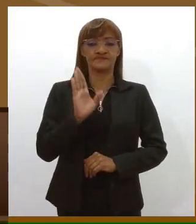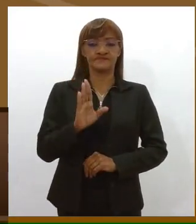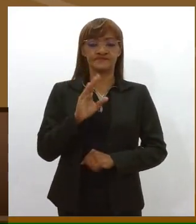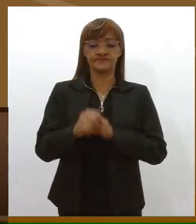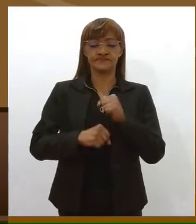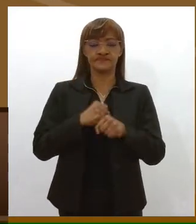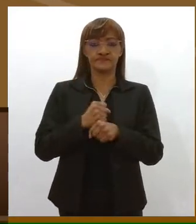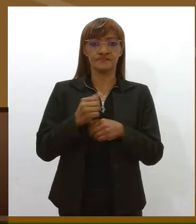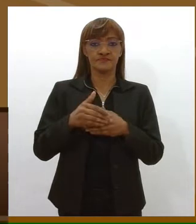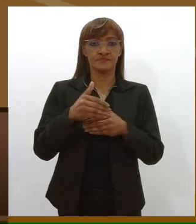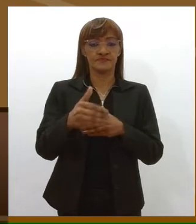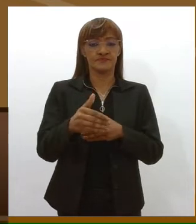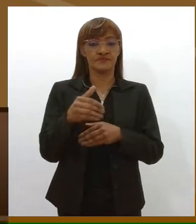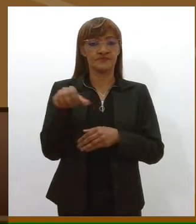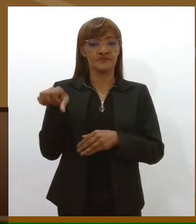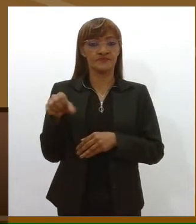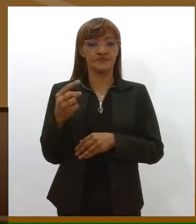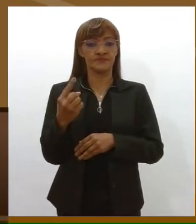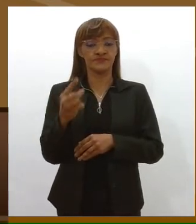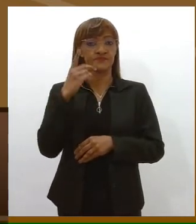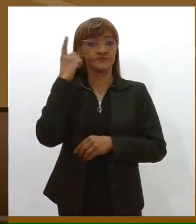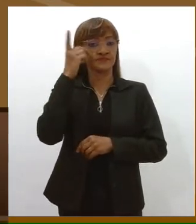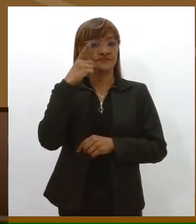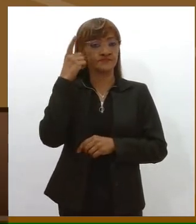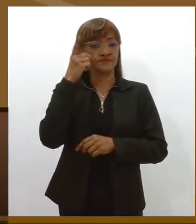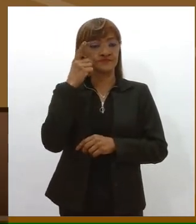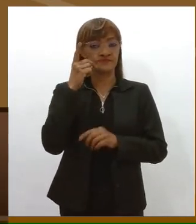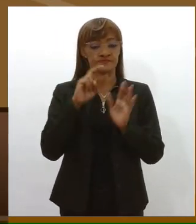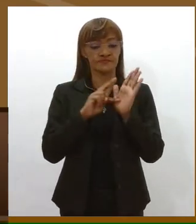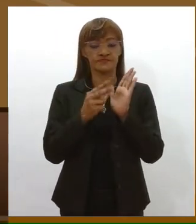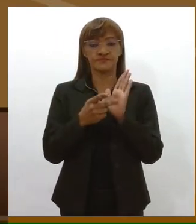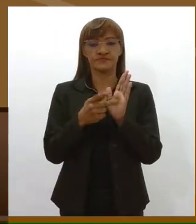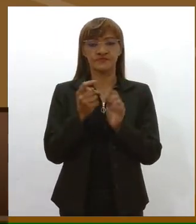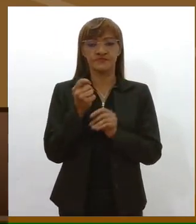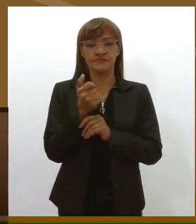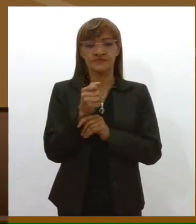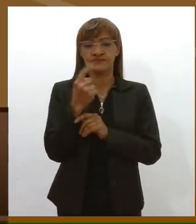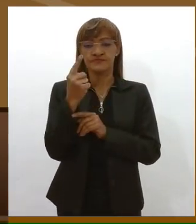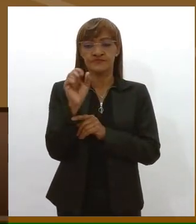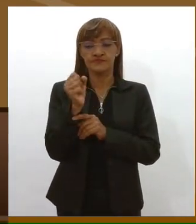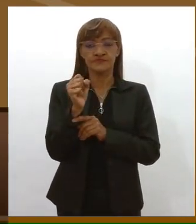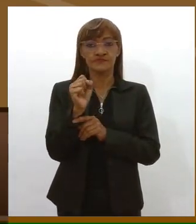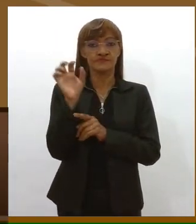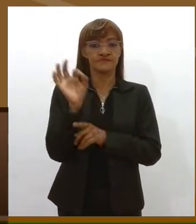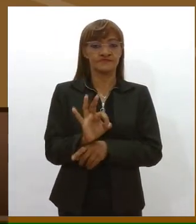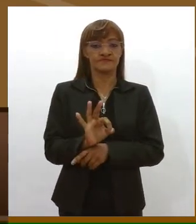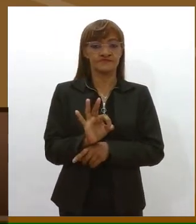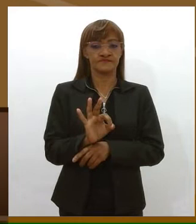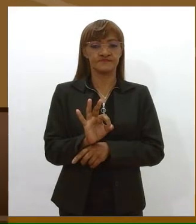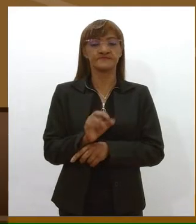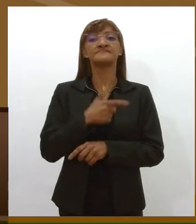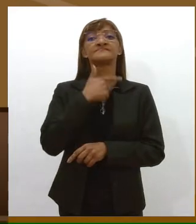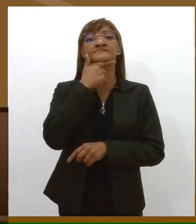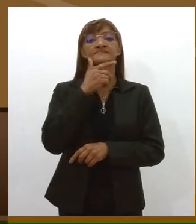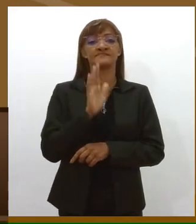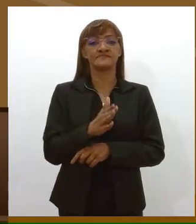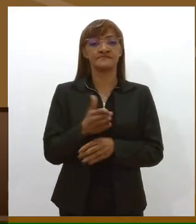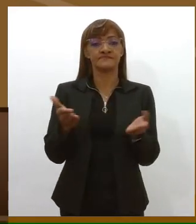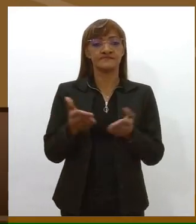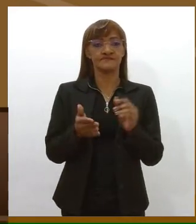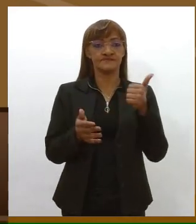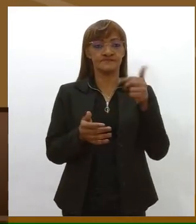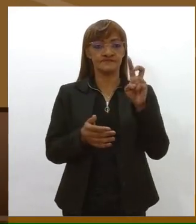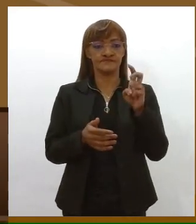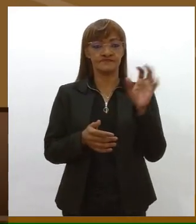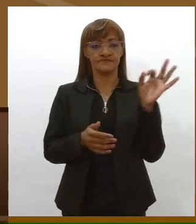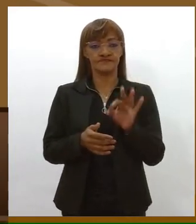serão 91 deputadas, o que significa quase 18% das vagas. Atualmente, são 15%. O PSD,